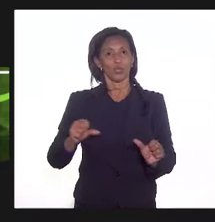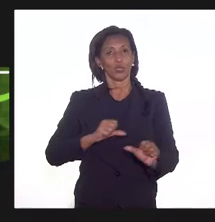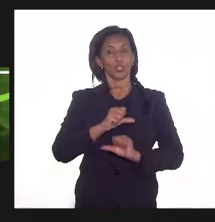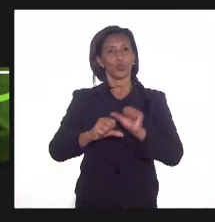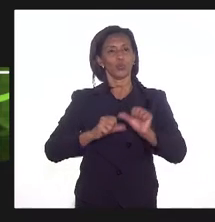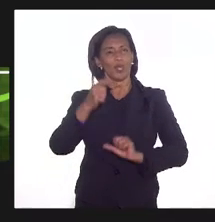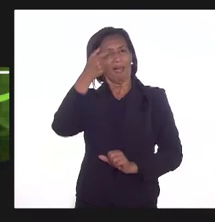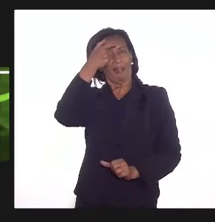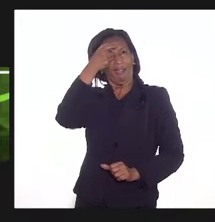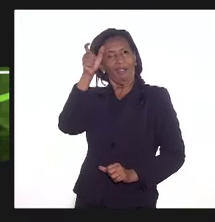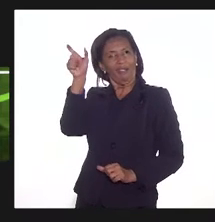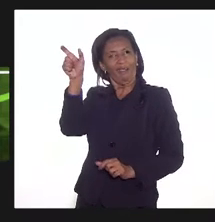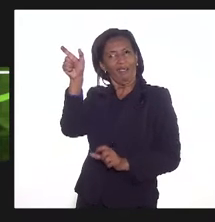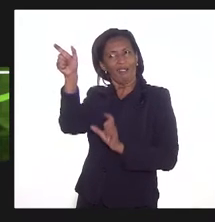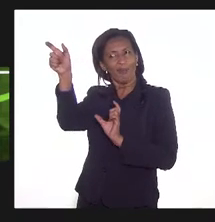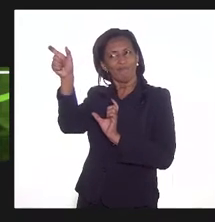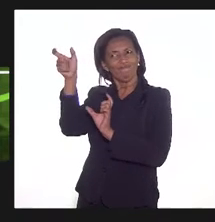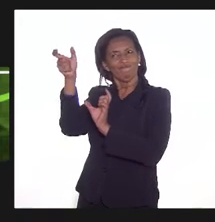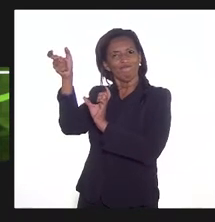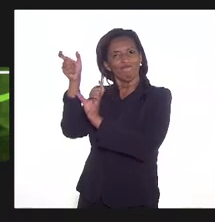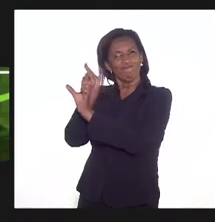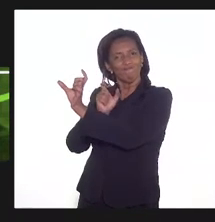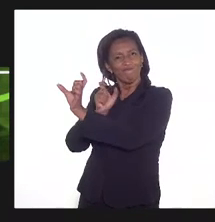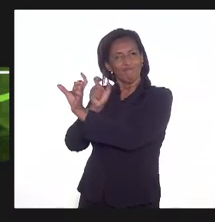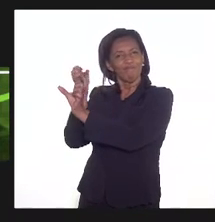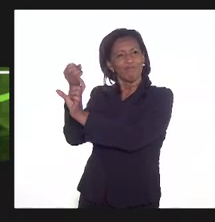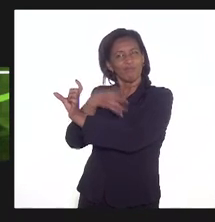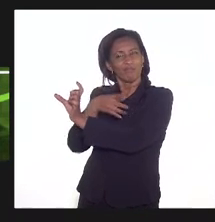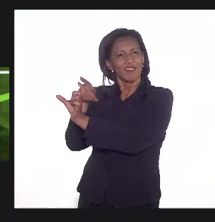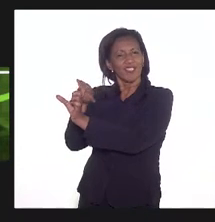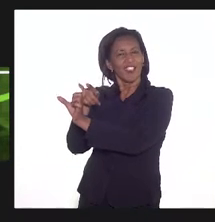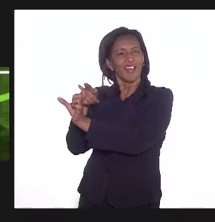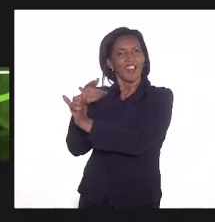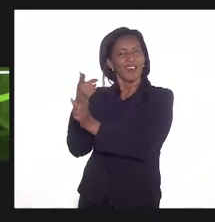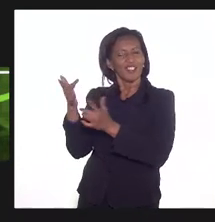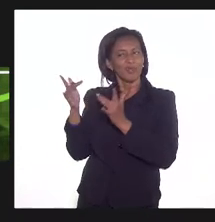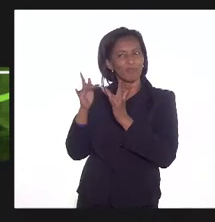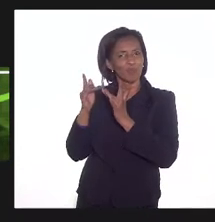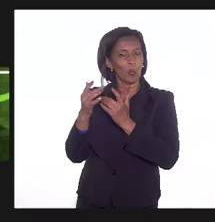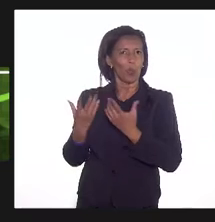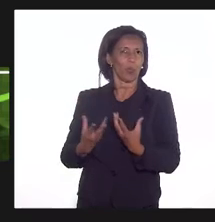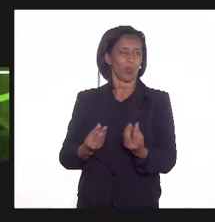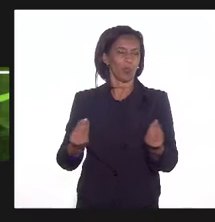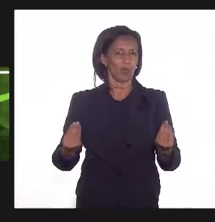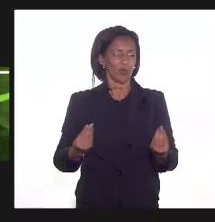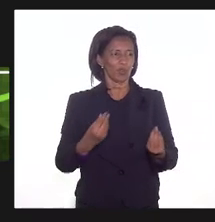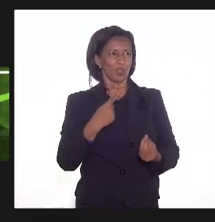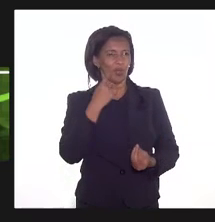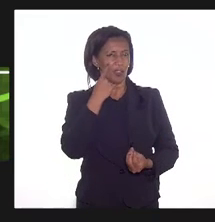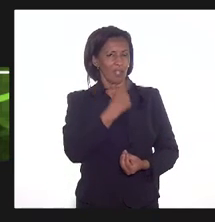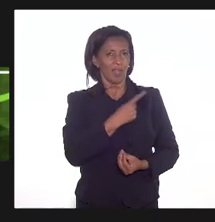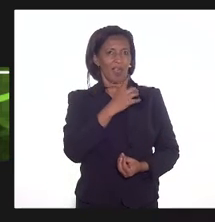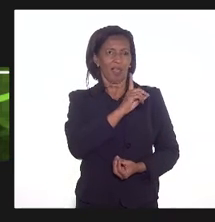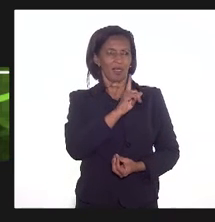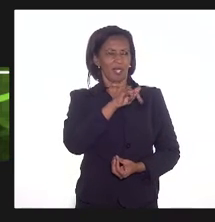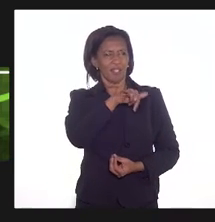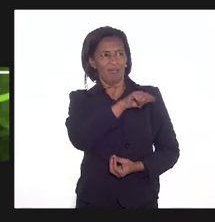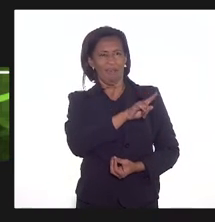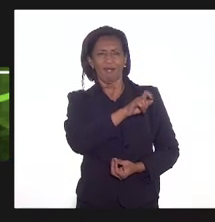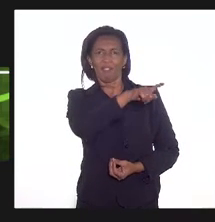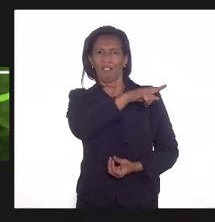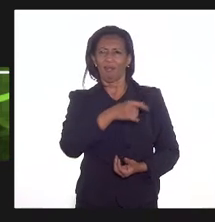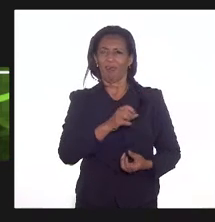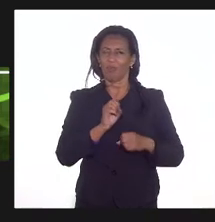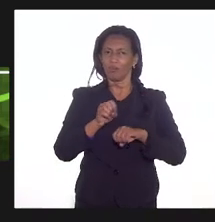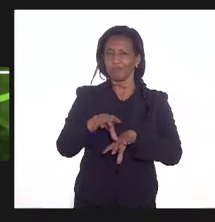um pensamento vamos colocar assim entendeu então a gente comunga muito eu fiquei muito feliz quando a Daniela veio que ela é da educação entendeu